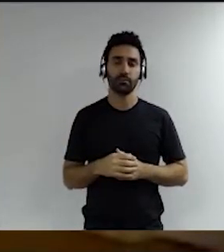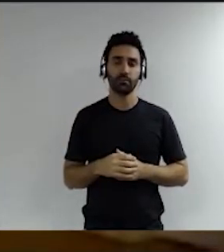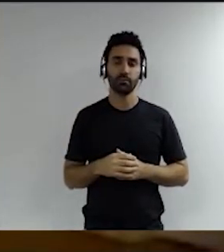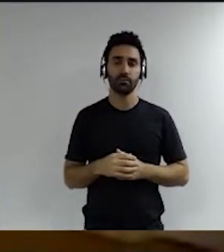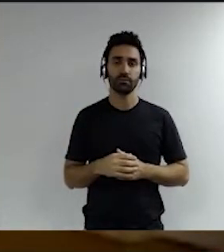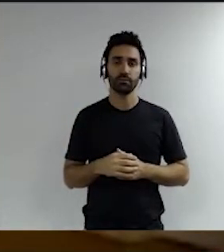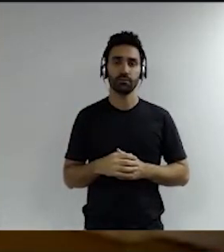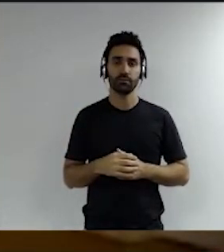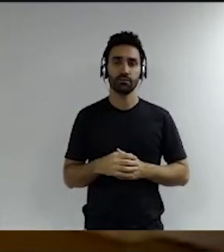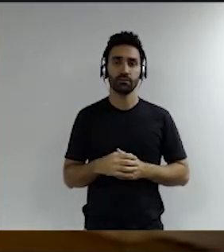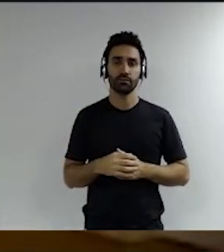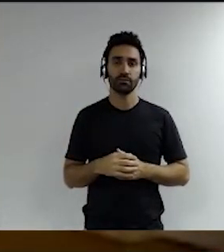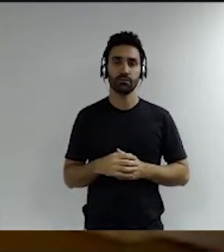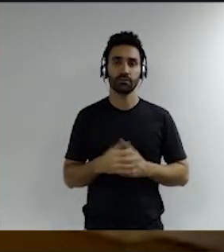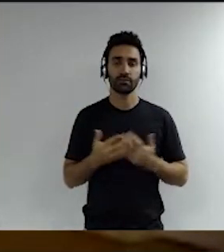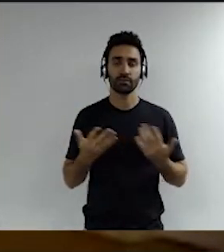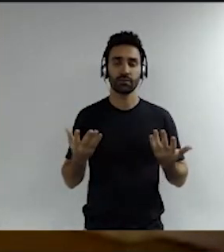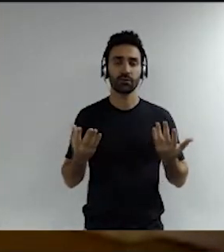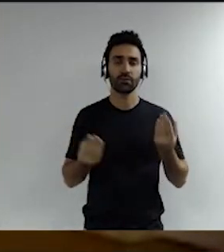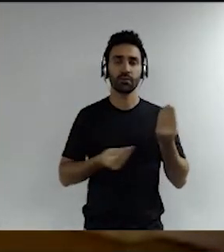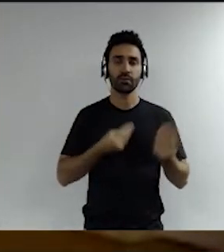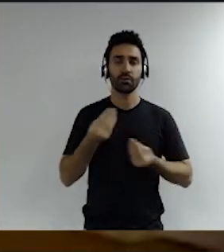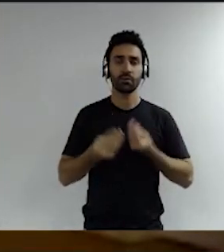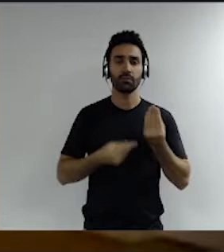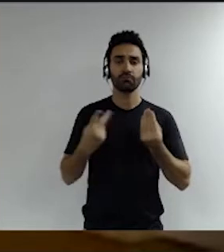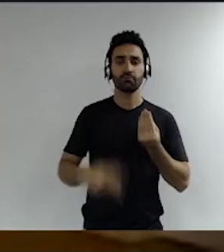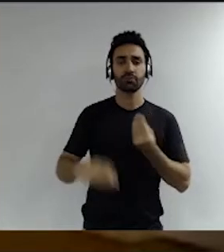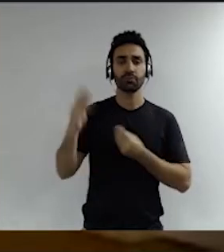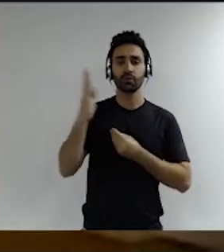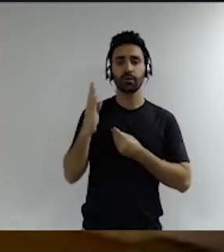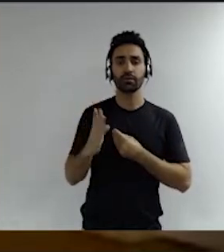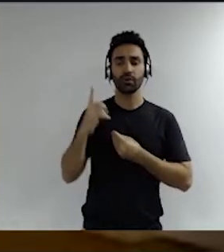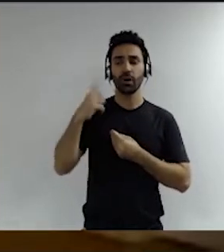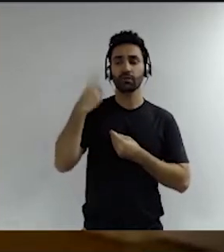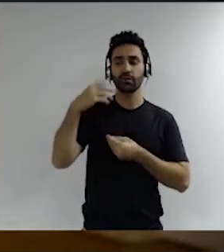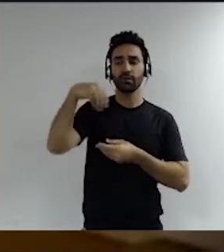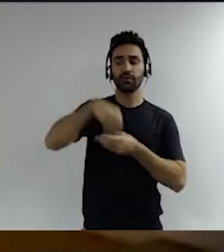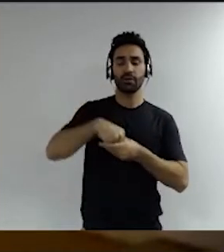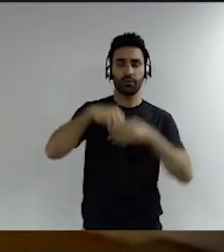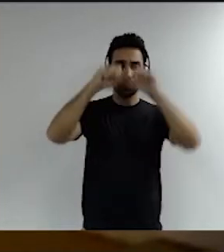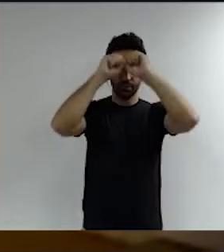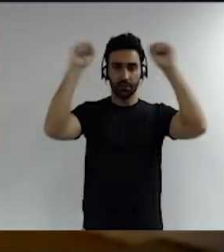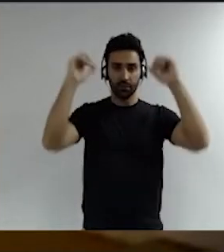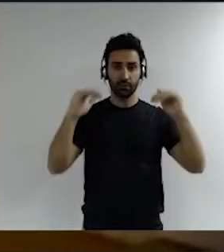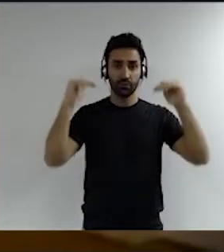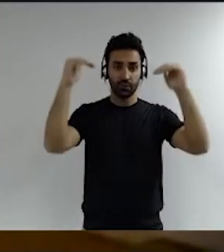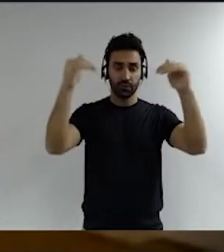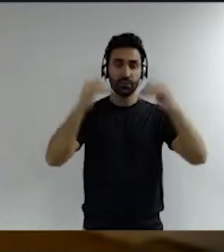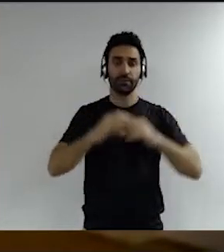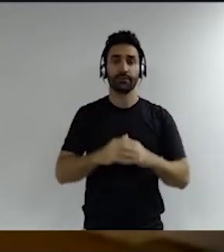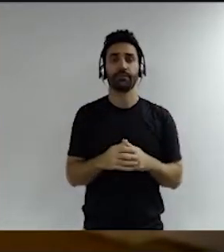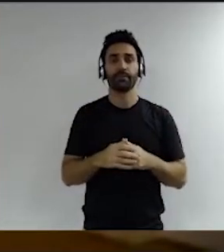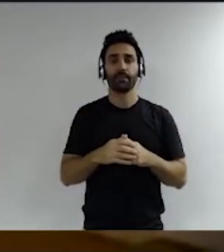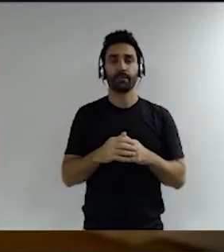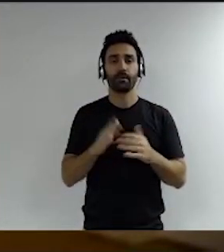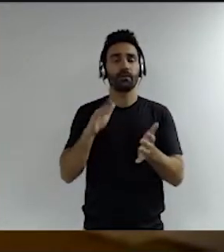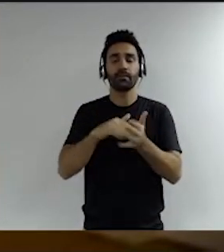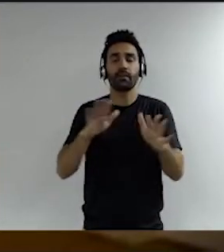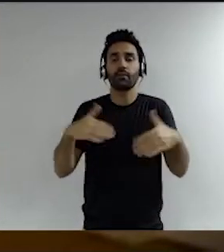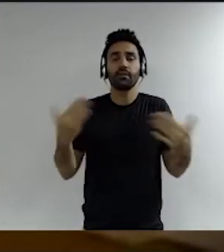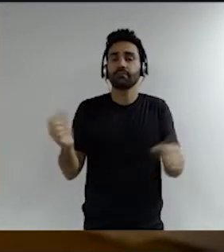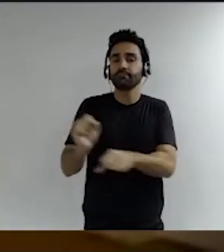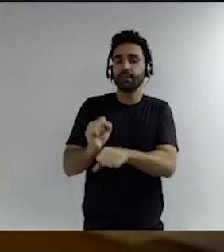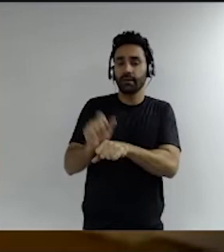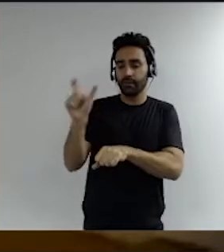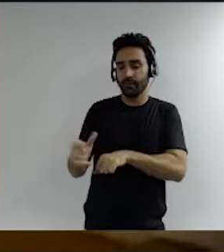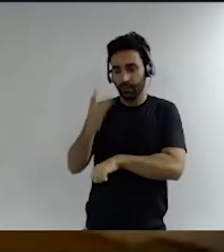como se deve proceder no Brasil a advocacia nos tribunais superiores, nos tribunais de apelação? Até quando o